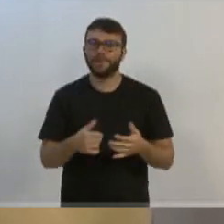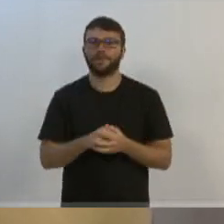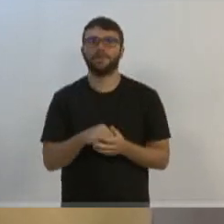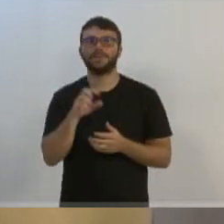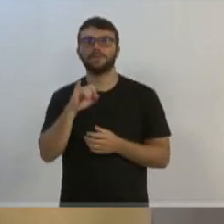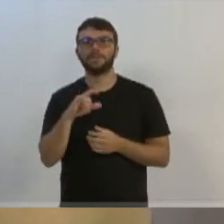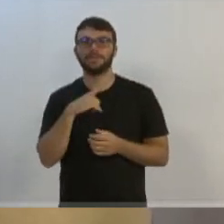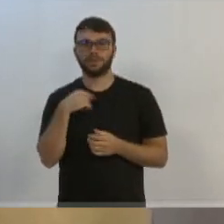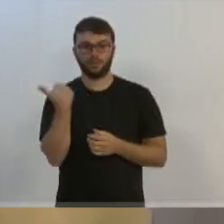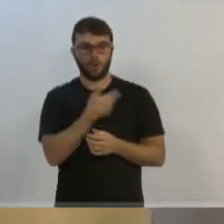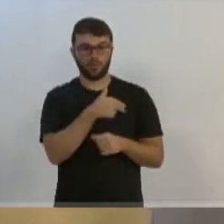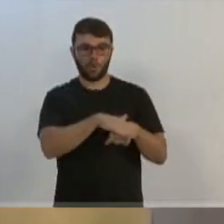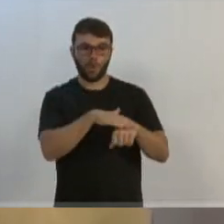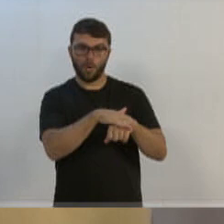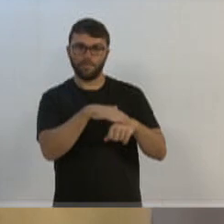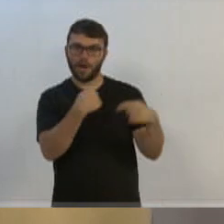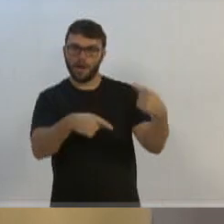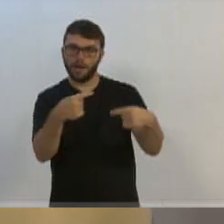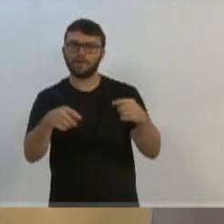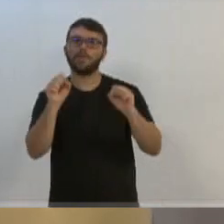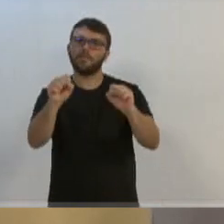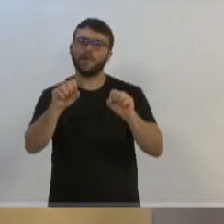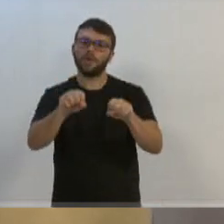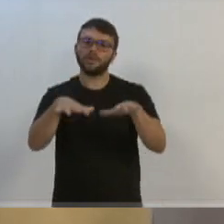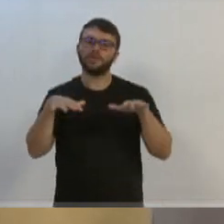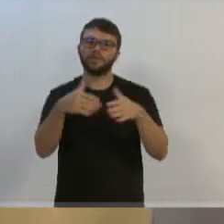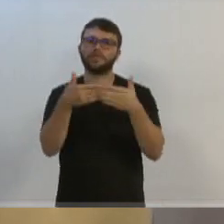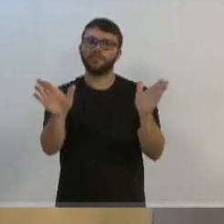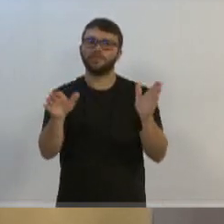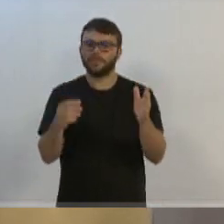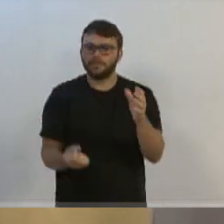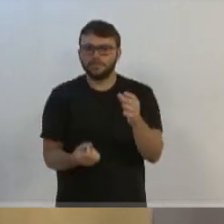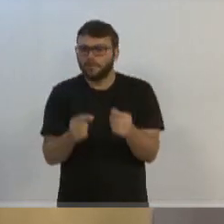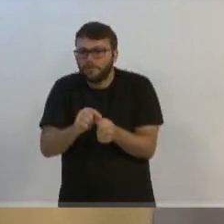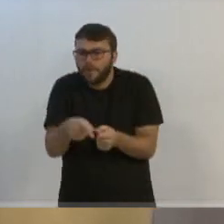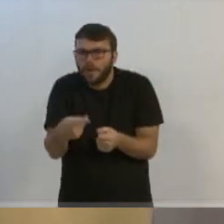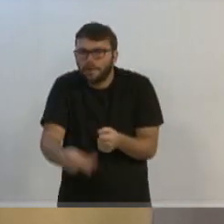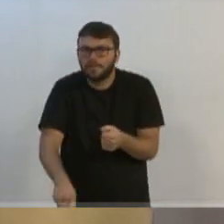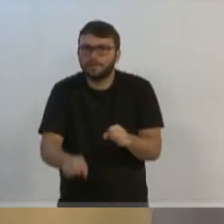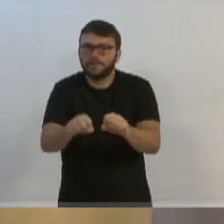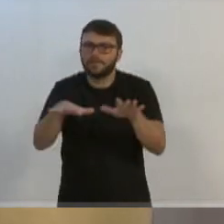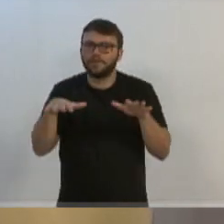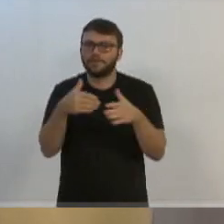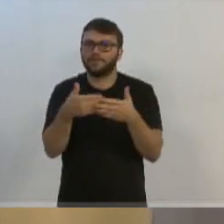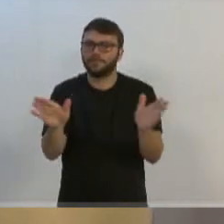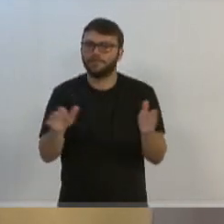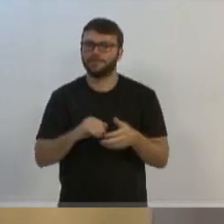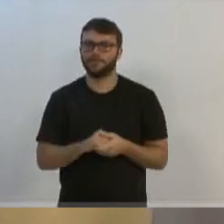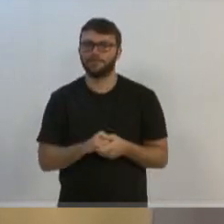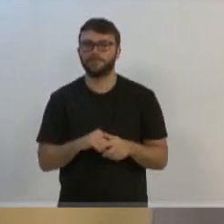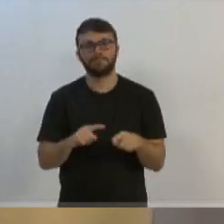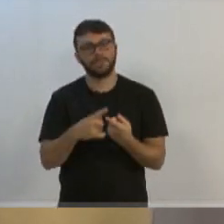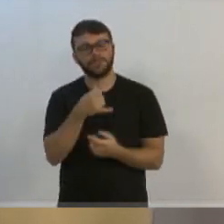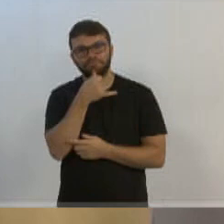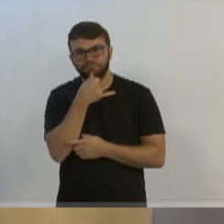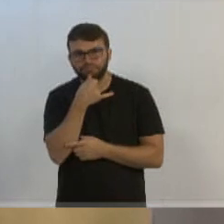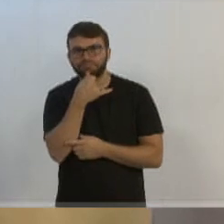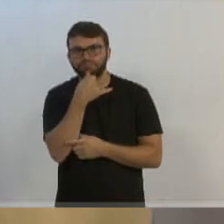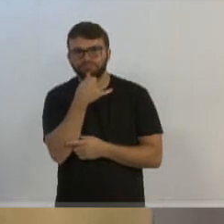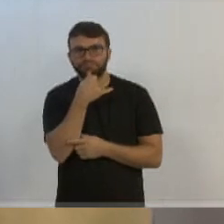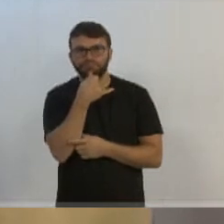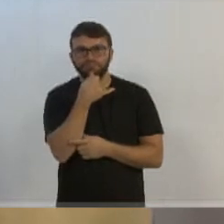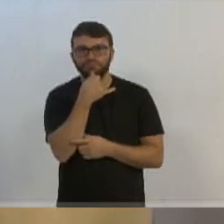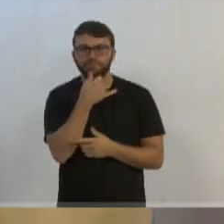nós conversássemos, a audiência pública poderia ter sido feita por aqui, pela Casa Legislativa. Mas, infelizmente, as portas se fecham,